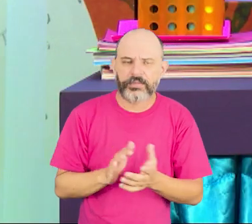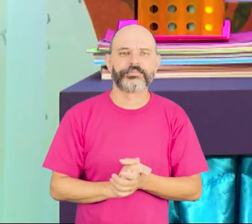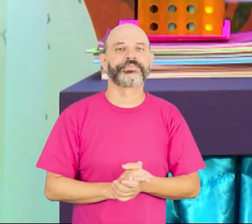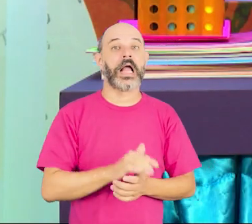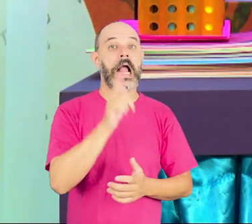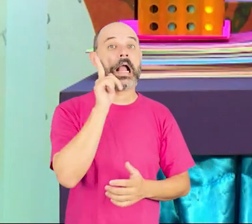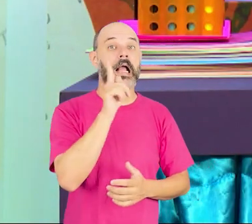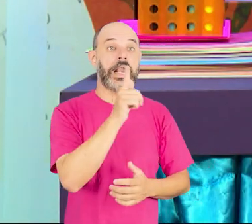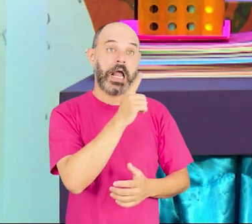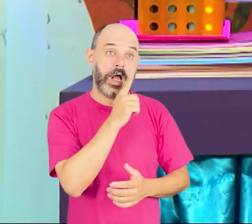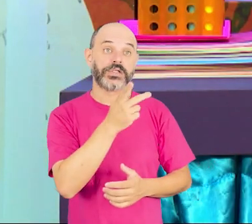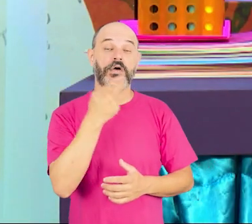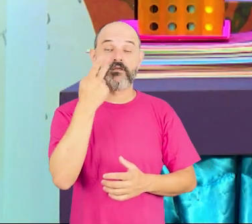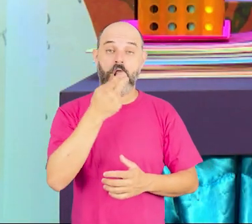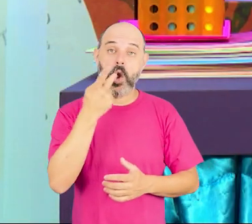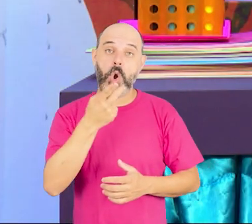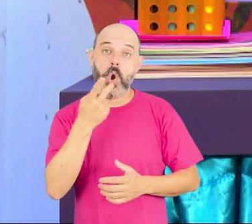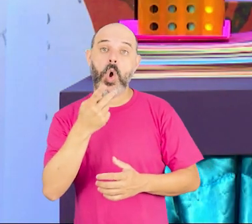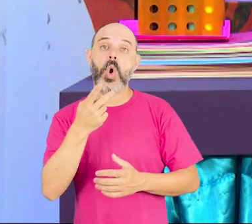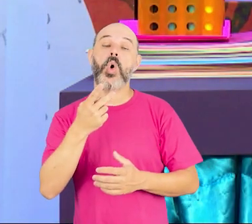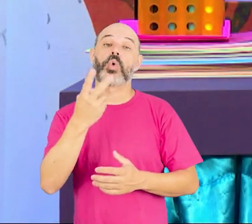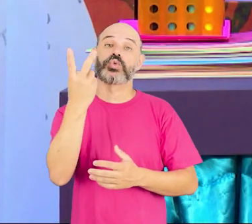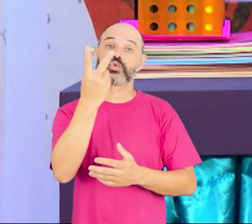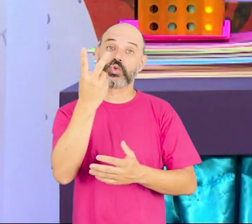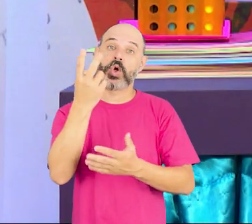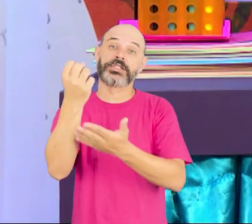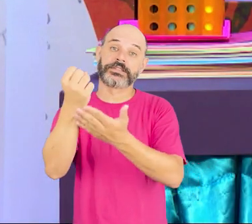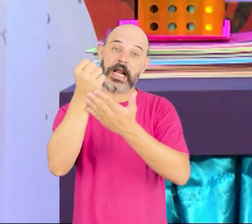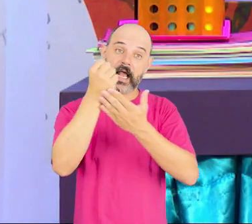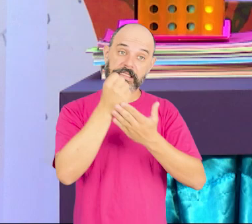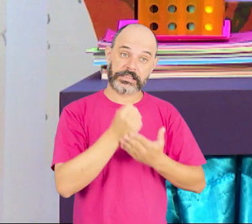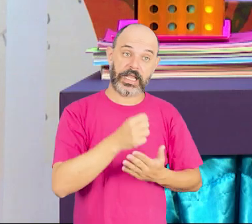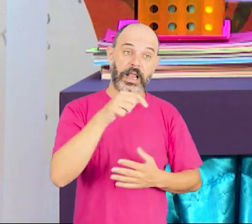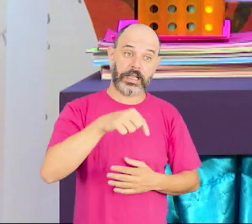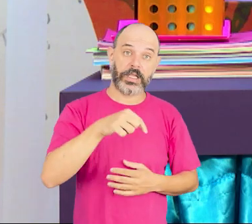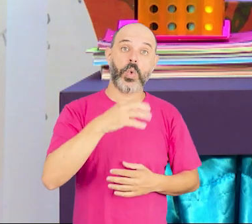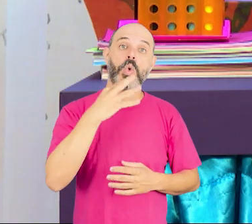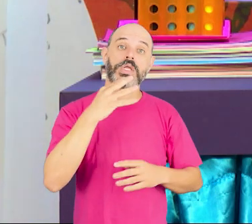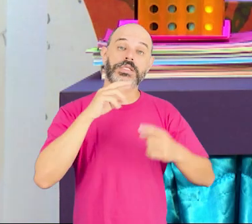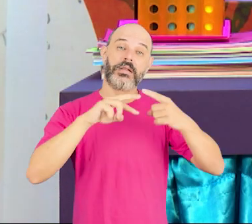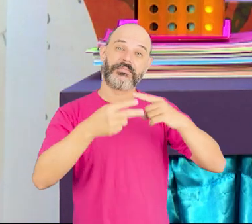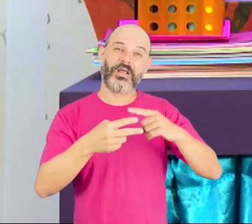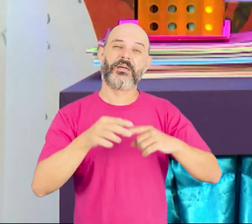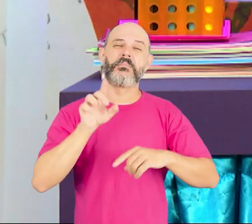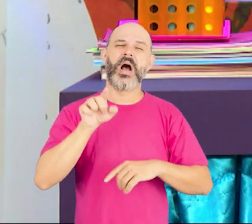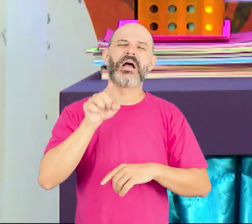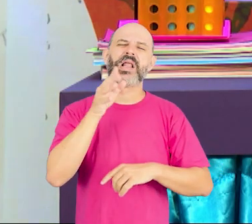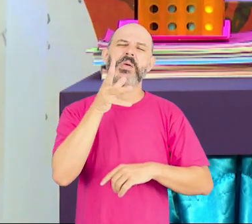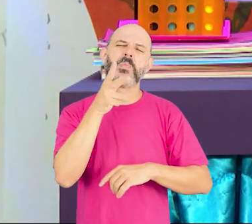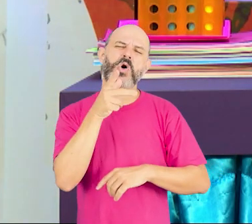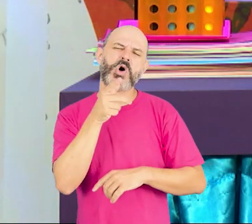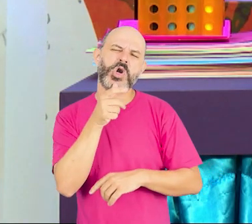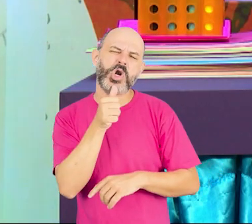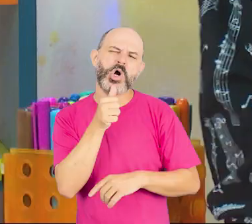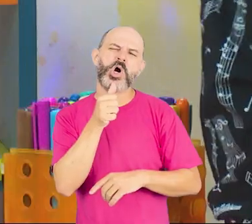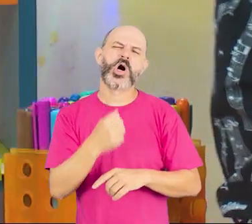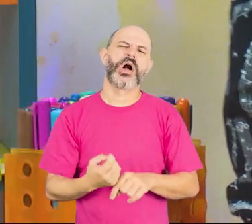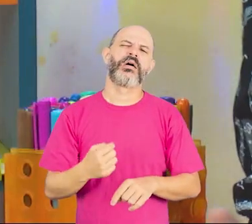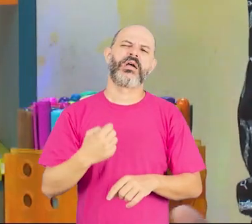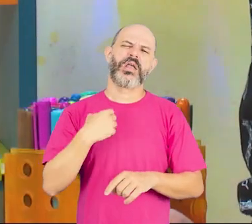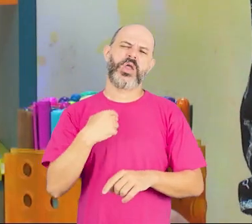É que a Glaucia falou pra eu trazer eles pra conhecer o laboratório! Mas aí, eles me irritaram muito e eu deixei eles pra